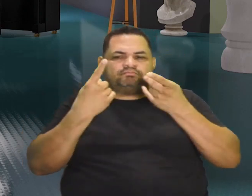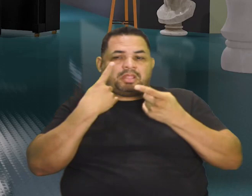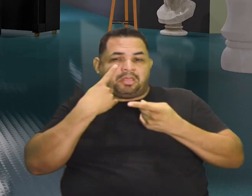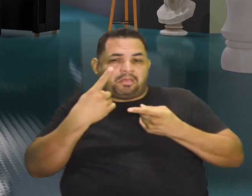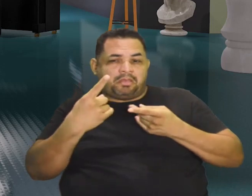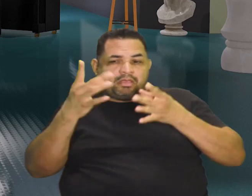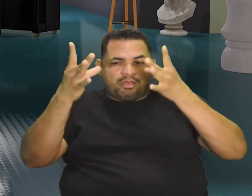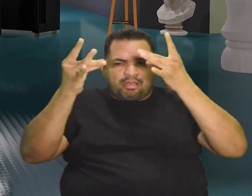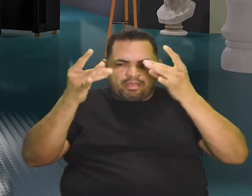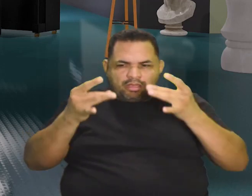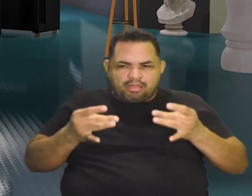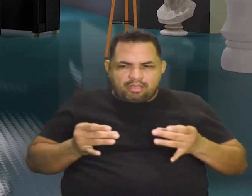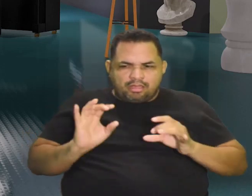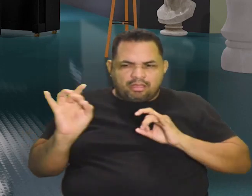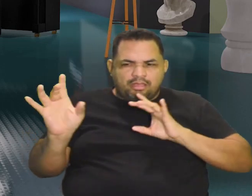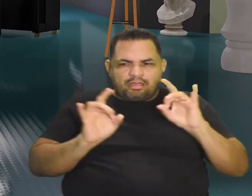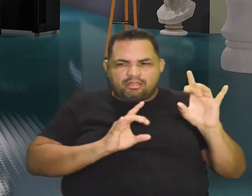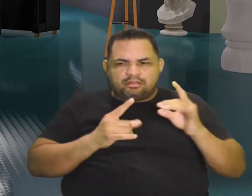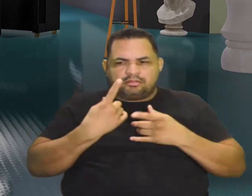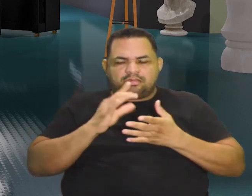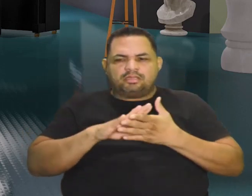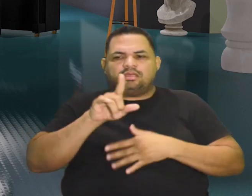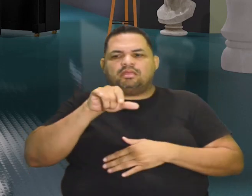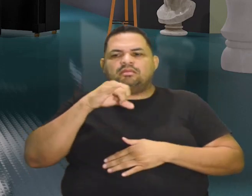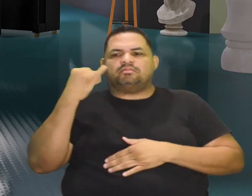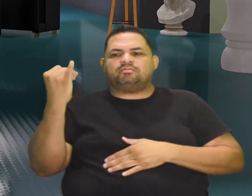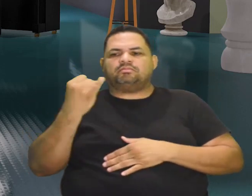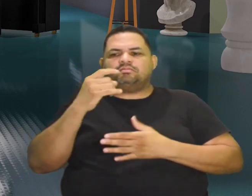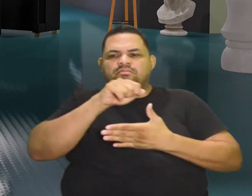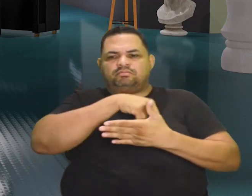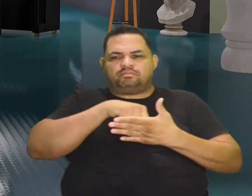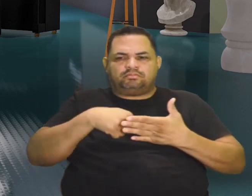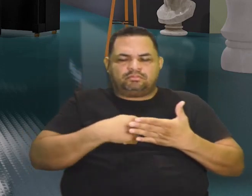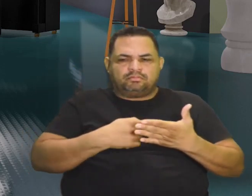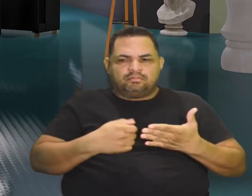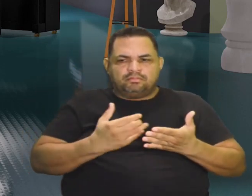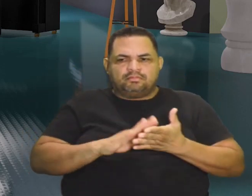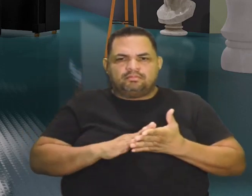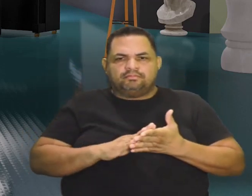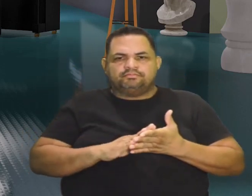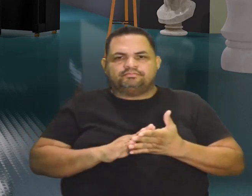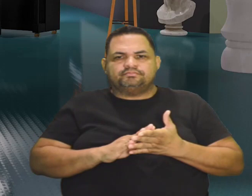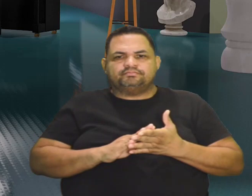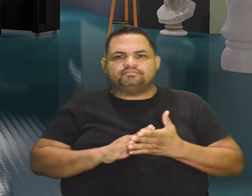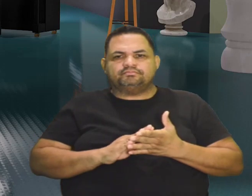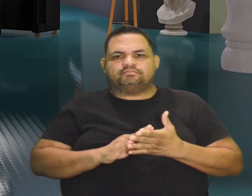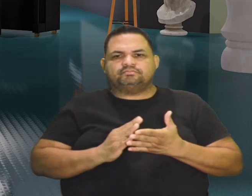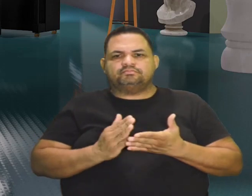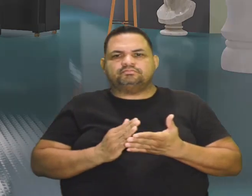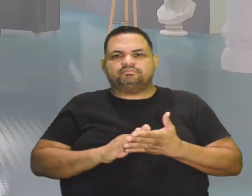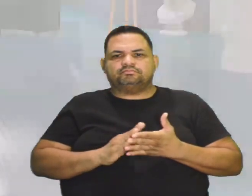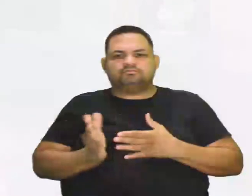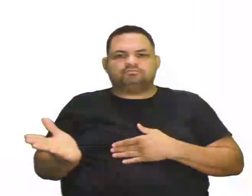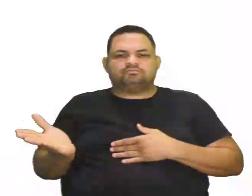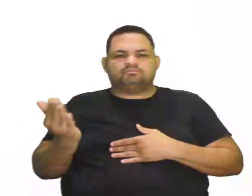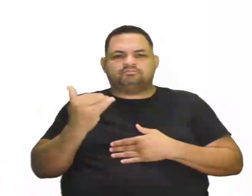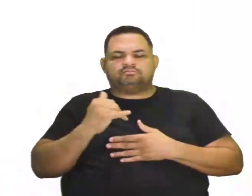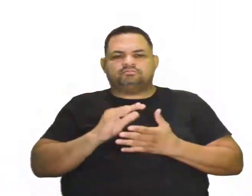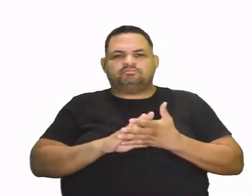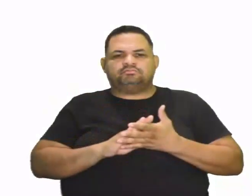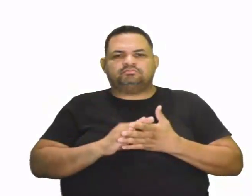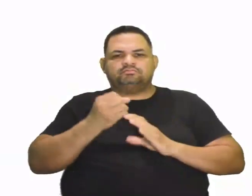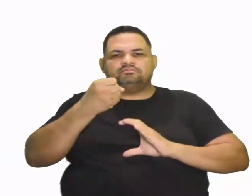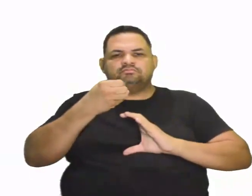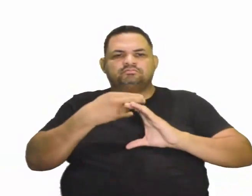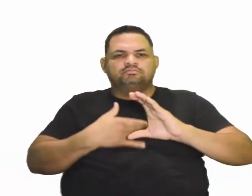As características. Então, é muito importante fazerem anotações aí para fixar, certo? Então, vamos lá, vamos falar um pouco das